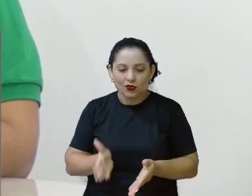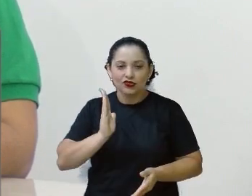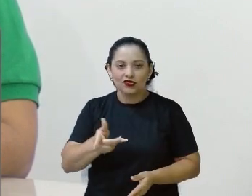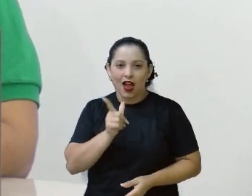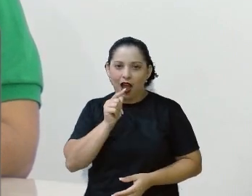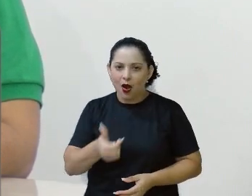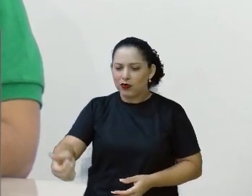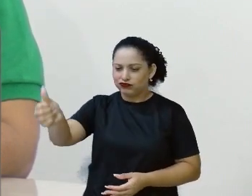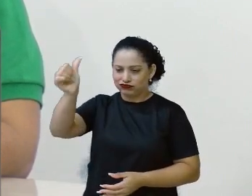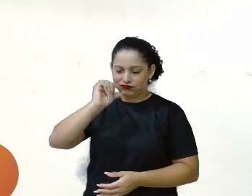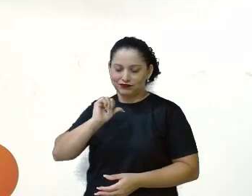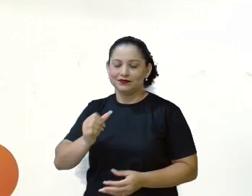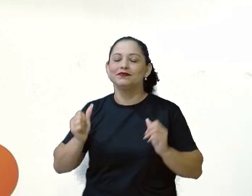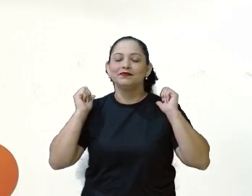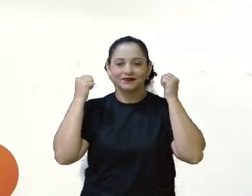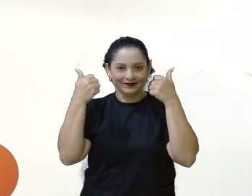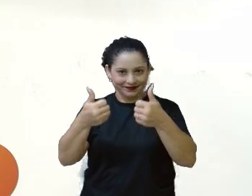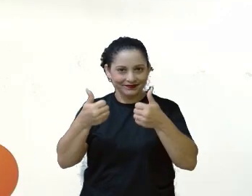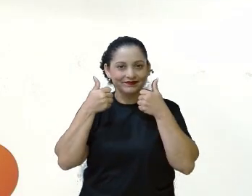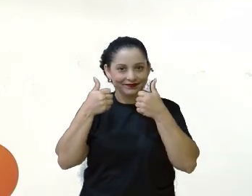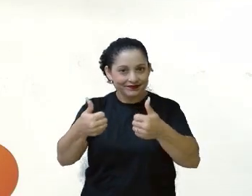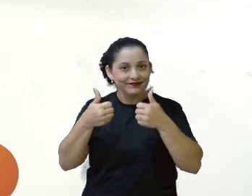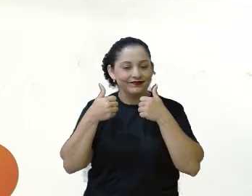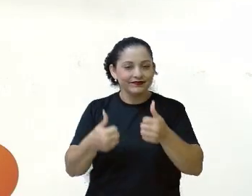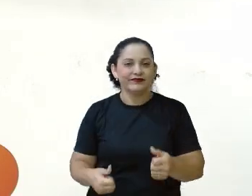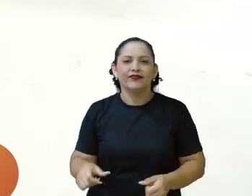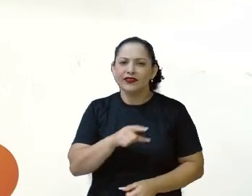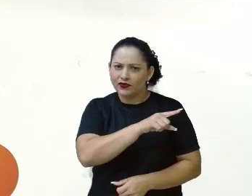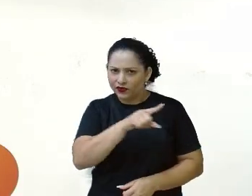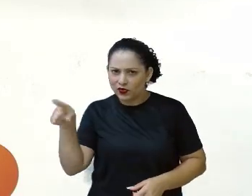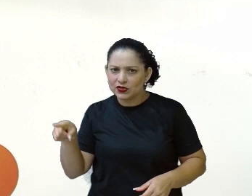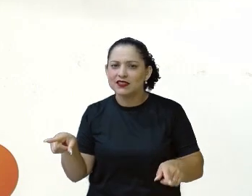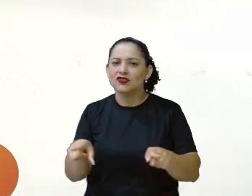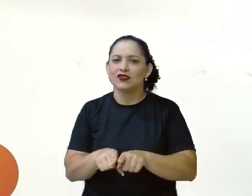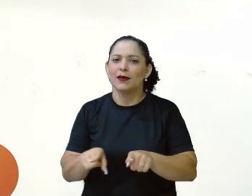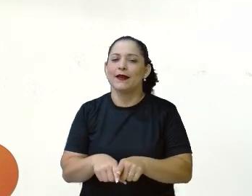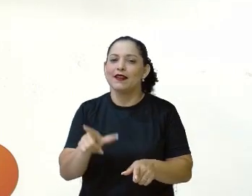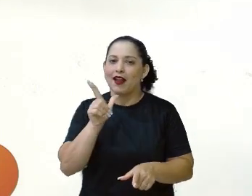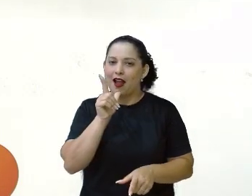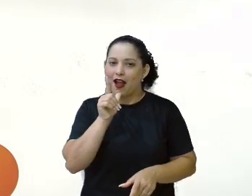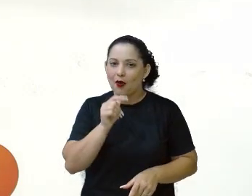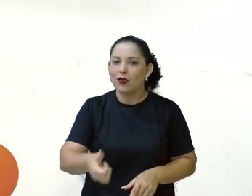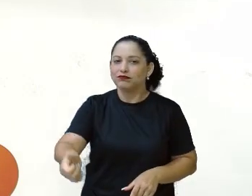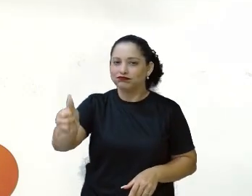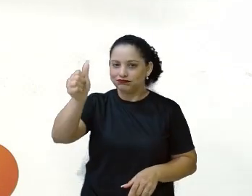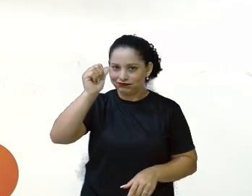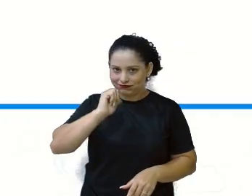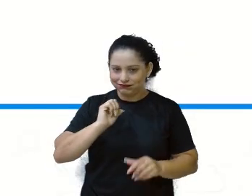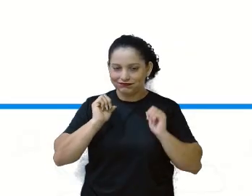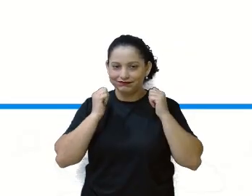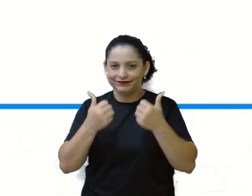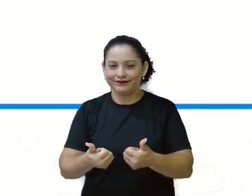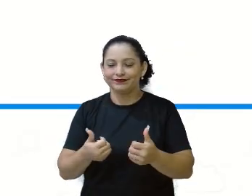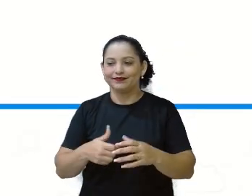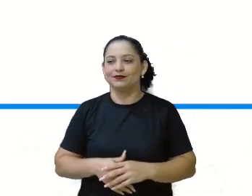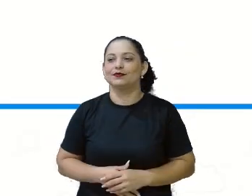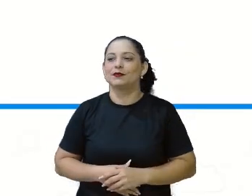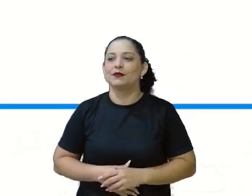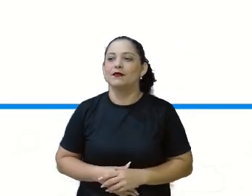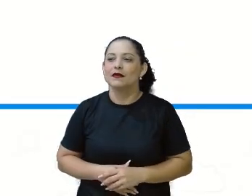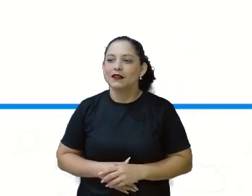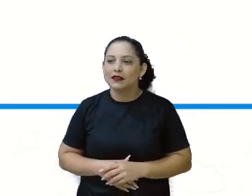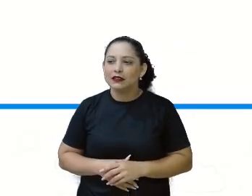aguinha dele hoje. Muito bem, muito bem. Eu quero que os demais tomem a água também, hein? Então, quando eu estou falando